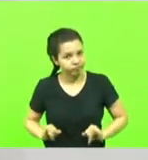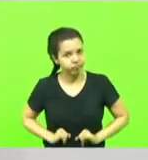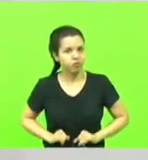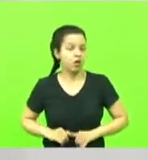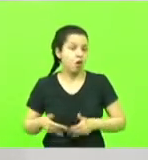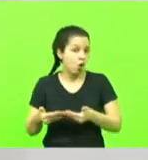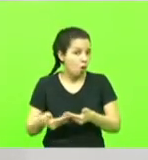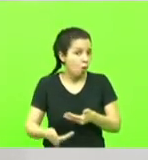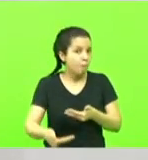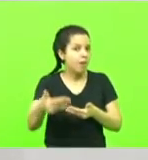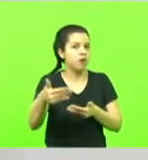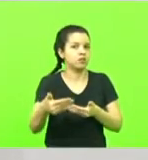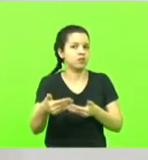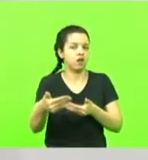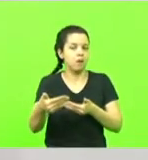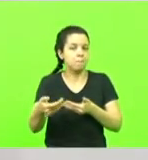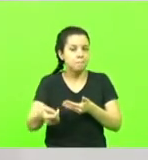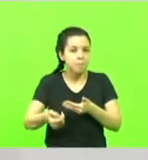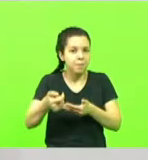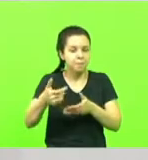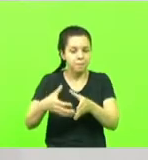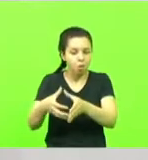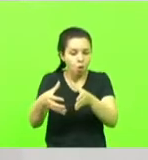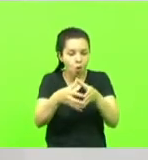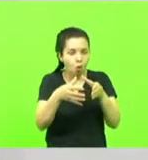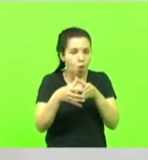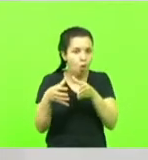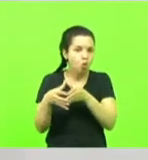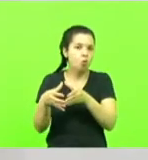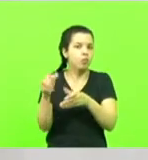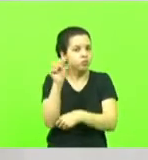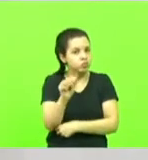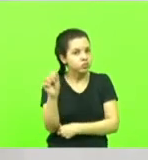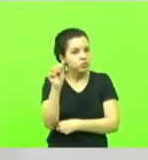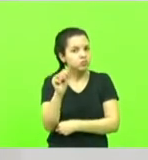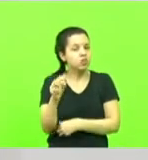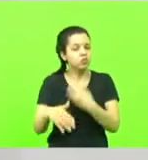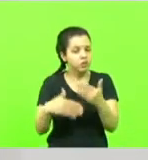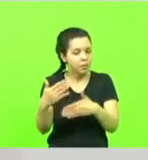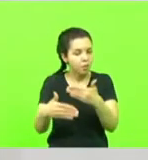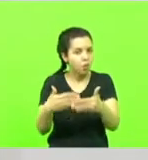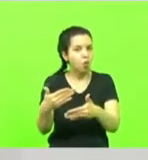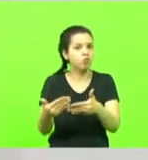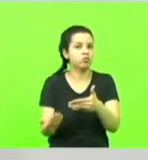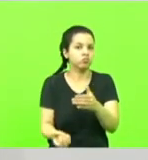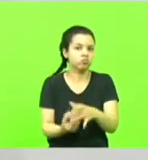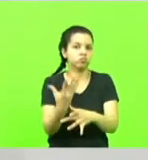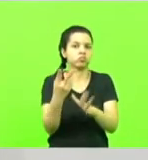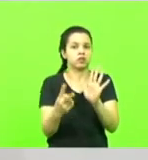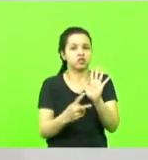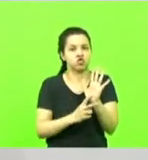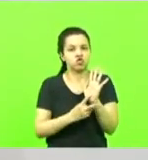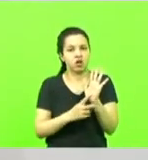os primeiros grupos e associações que mais tarde se consolidaram nos sindicatos dos trabalhadores.